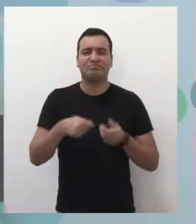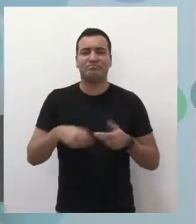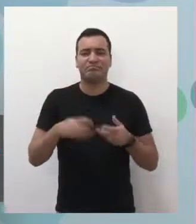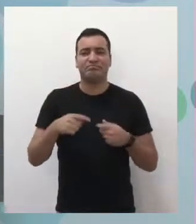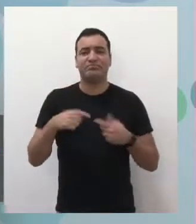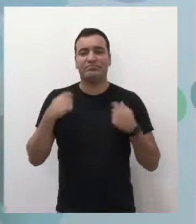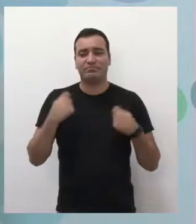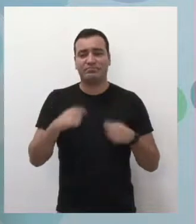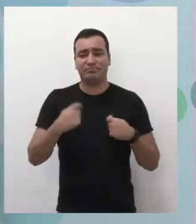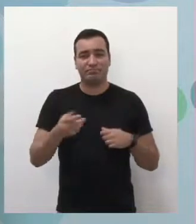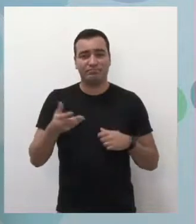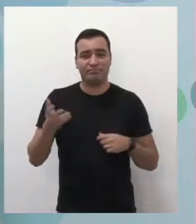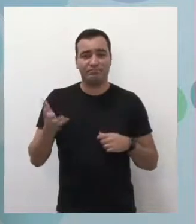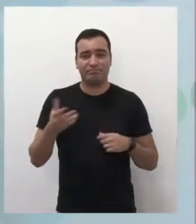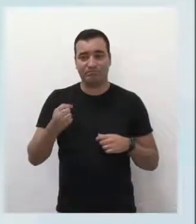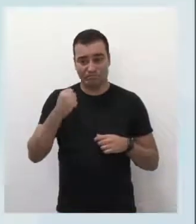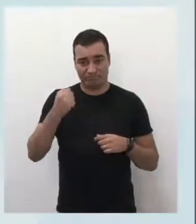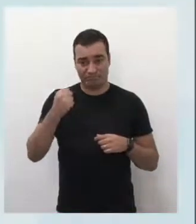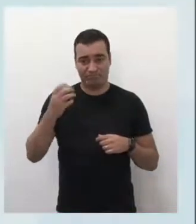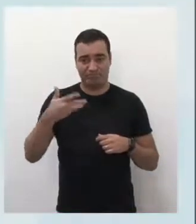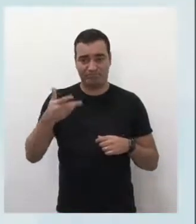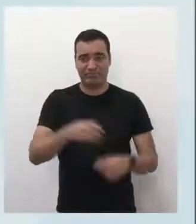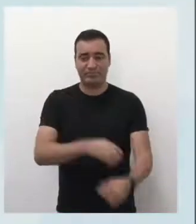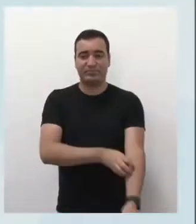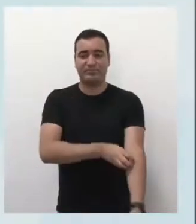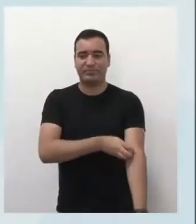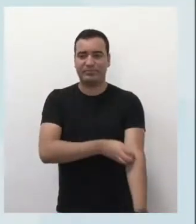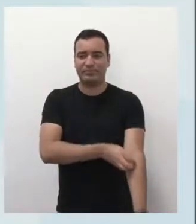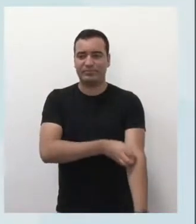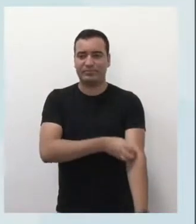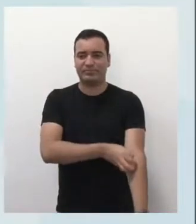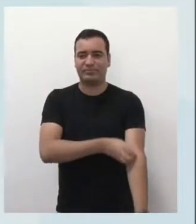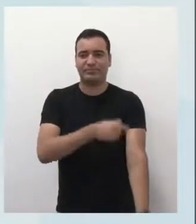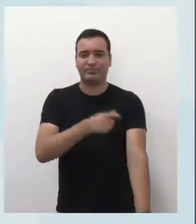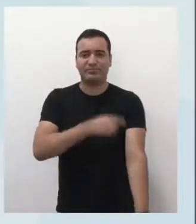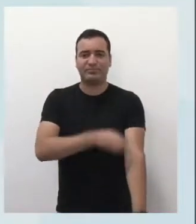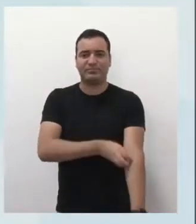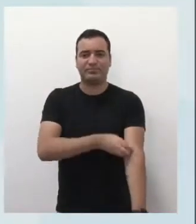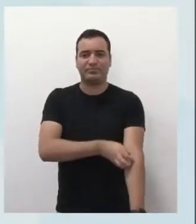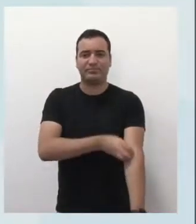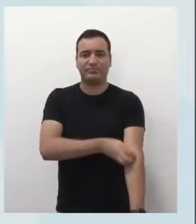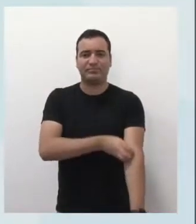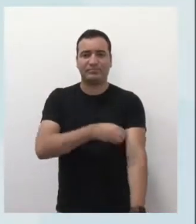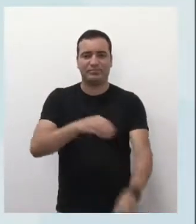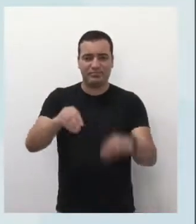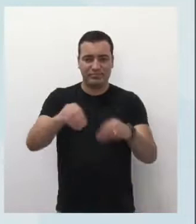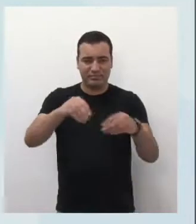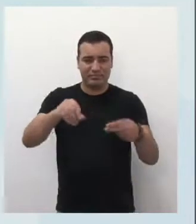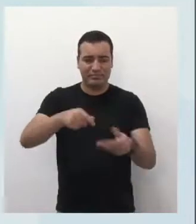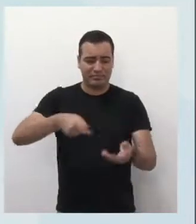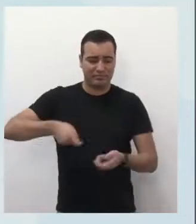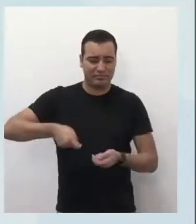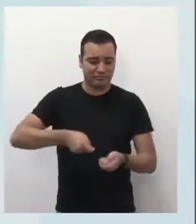tem que pegar a potência. Aqui eu tenho um aparelho aqui é um aspirador de pó, que funciona em